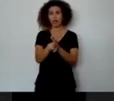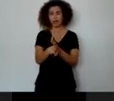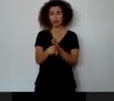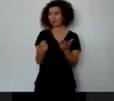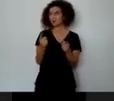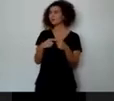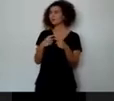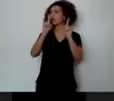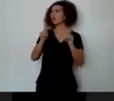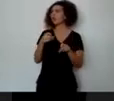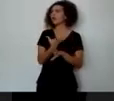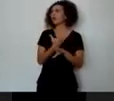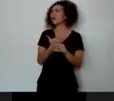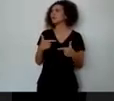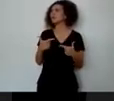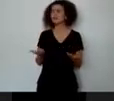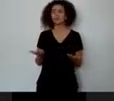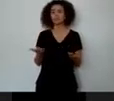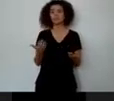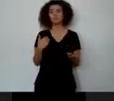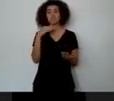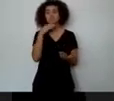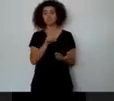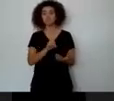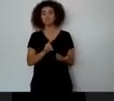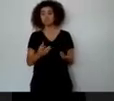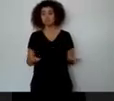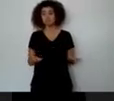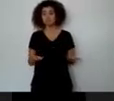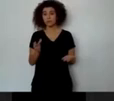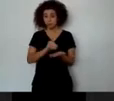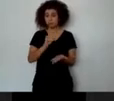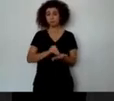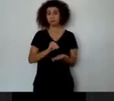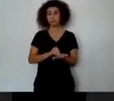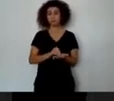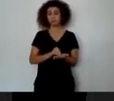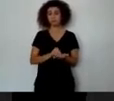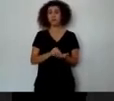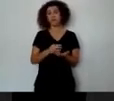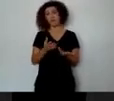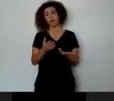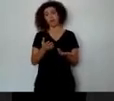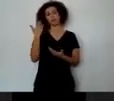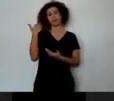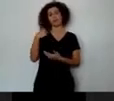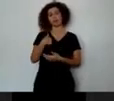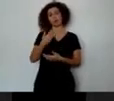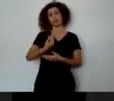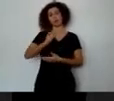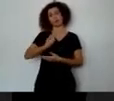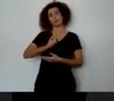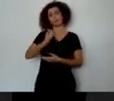Nunca vi alguém, tipo, da turma, algum professor falar sobre isso. Eu vi quando eu participei